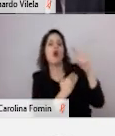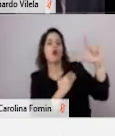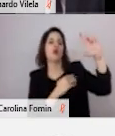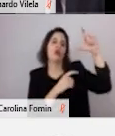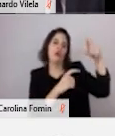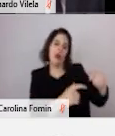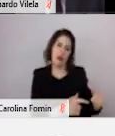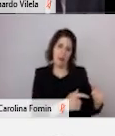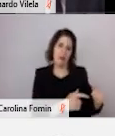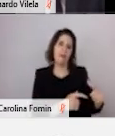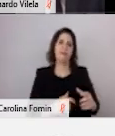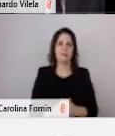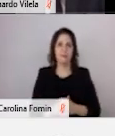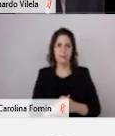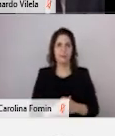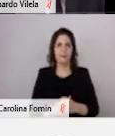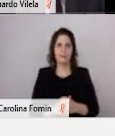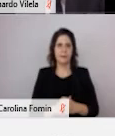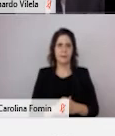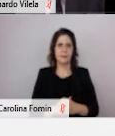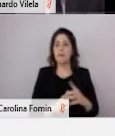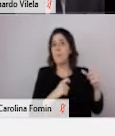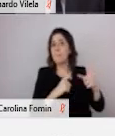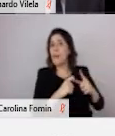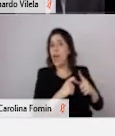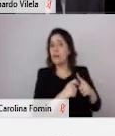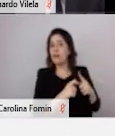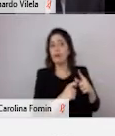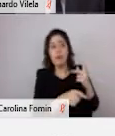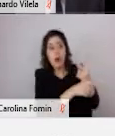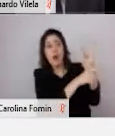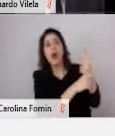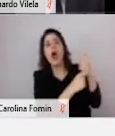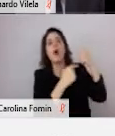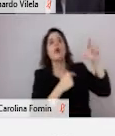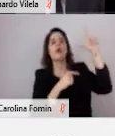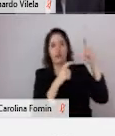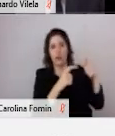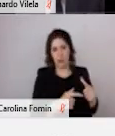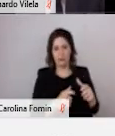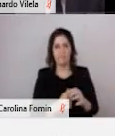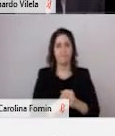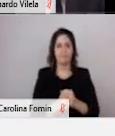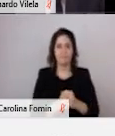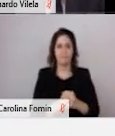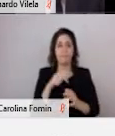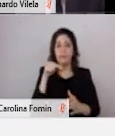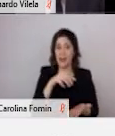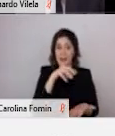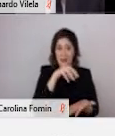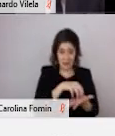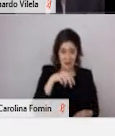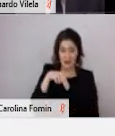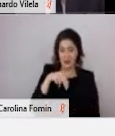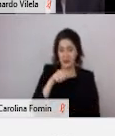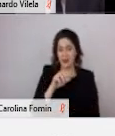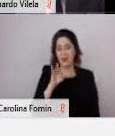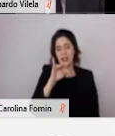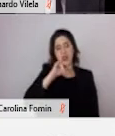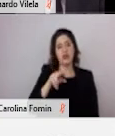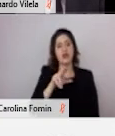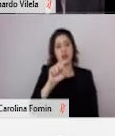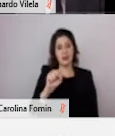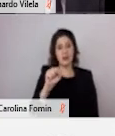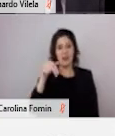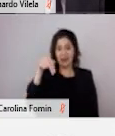Okay? Aqui, o Natijus Nacional é uma ideia de notas emitidas por semana, para a gente ter